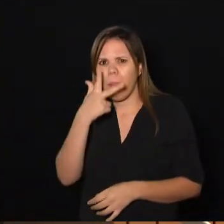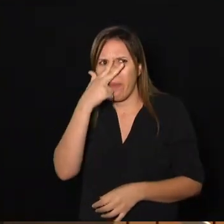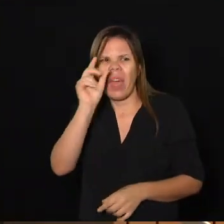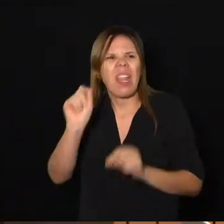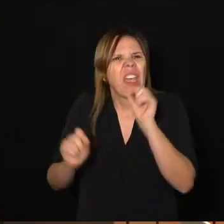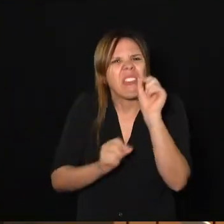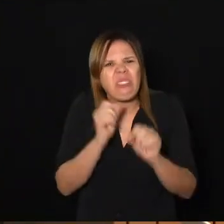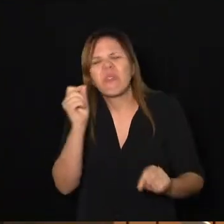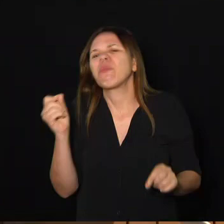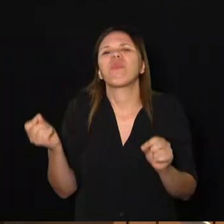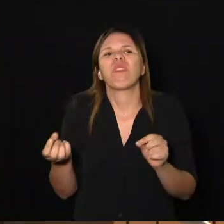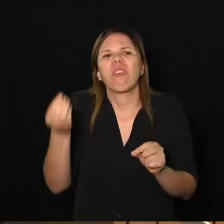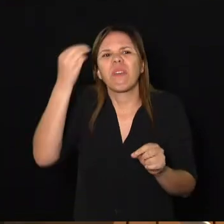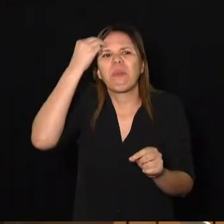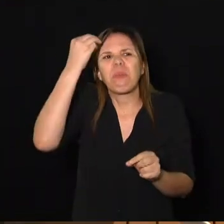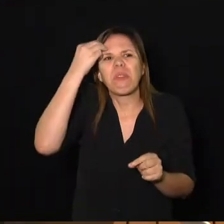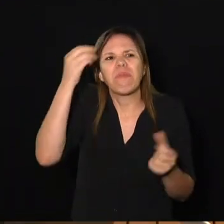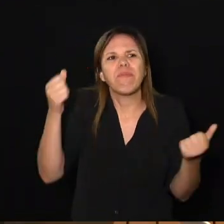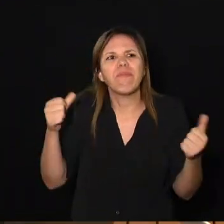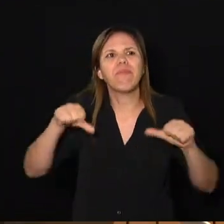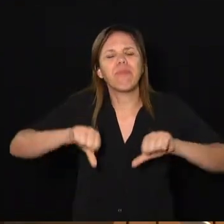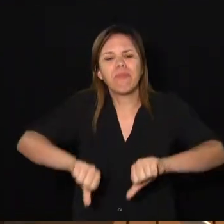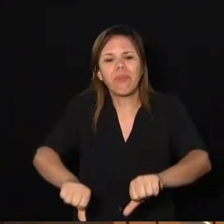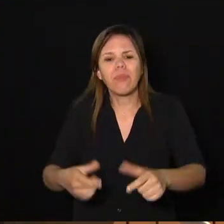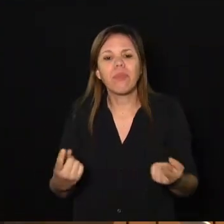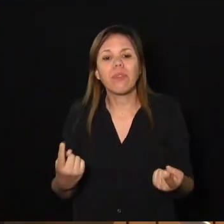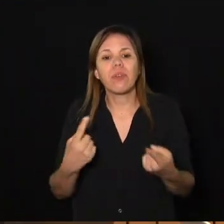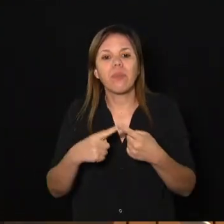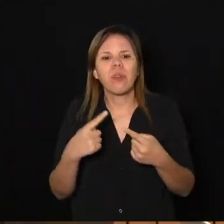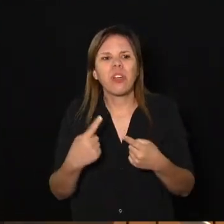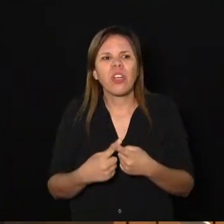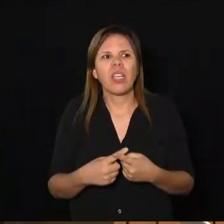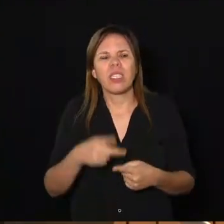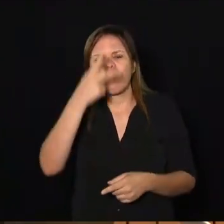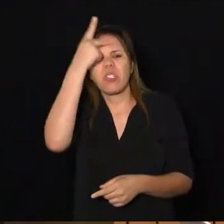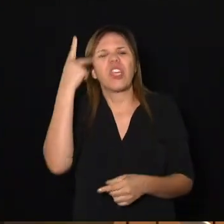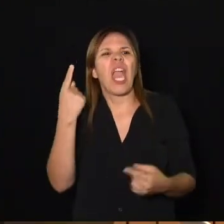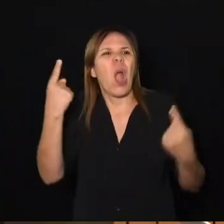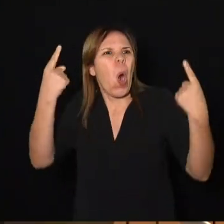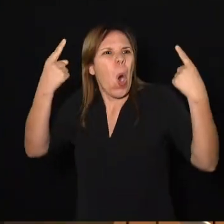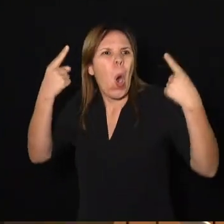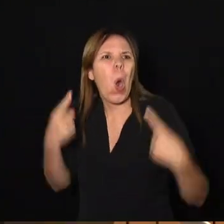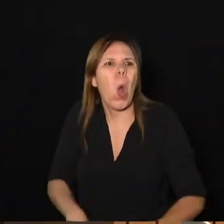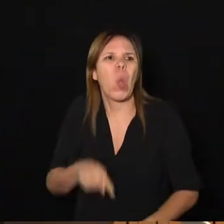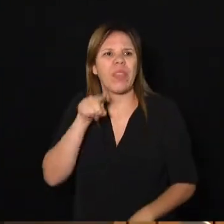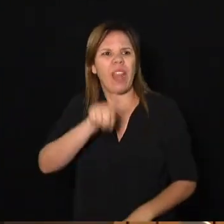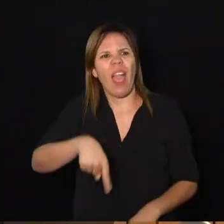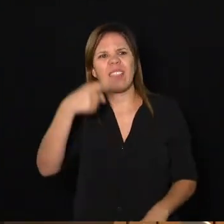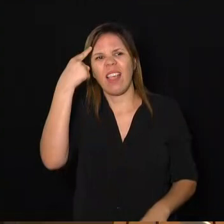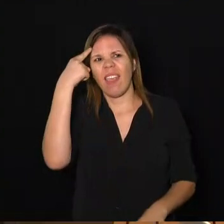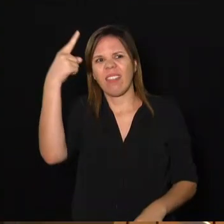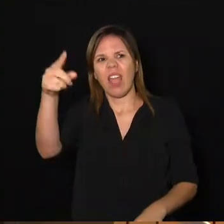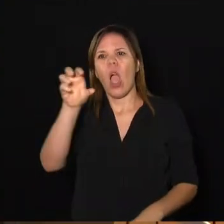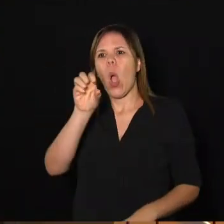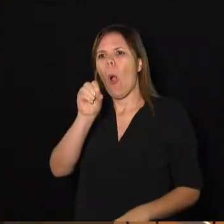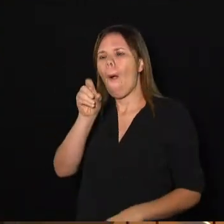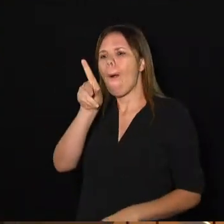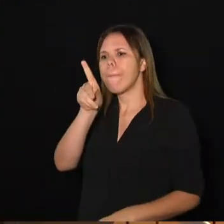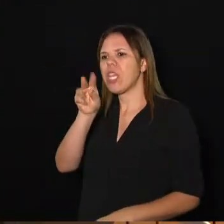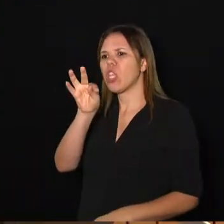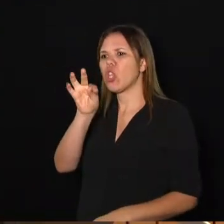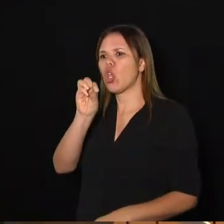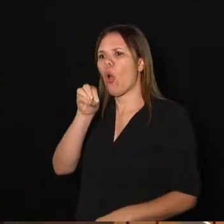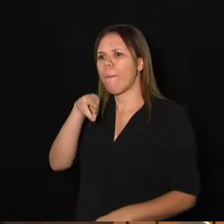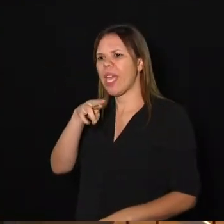quando a gente ouve os optofóbicos os que são contrários a optometria falando que